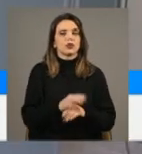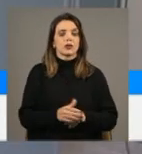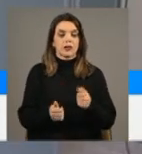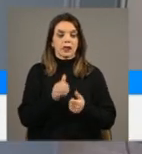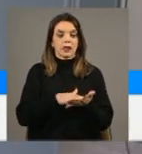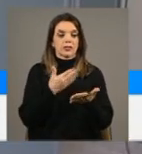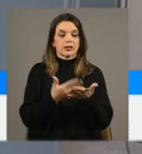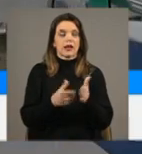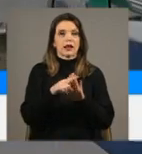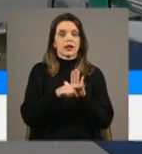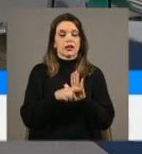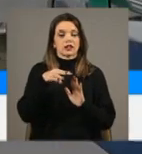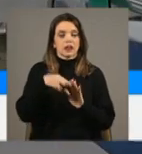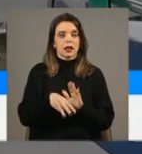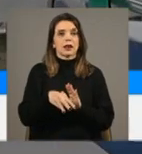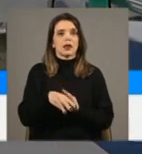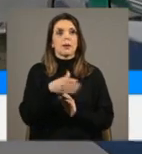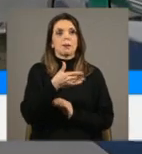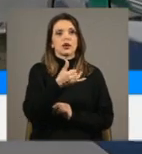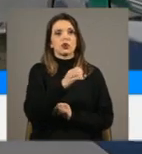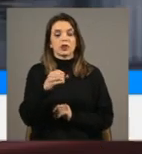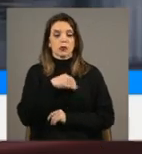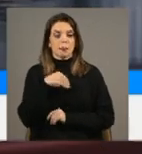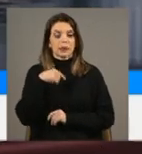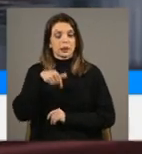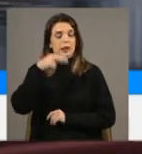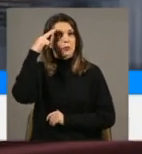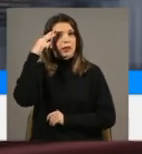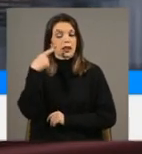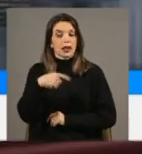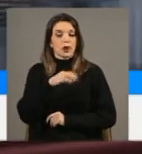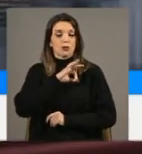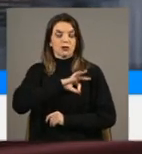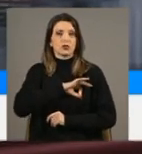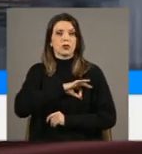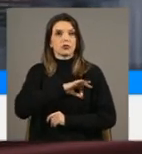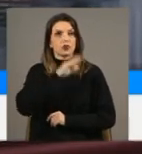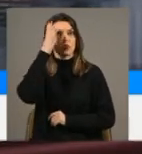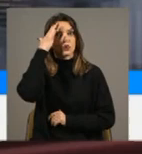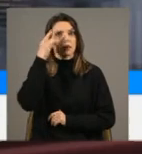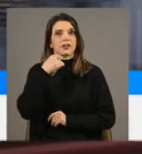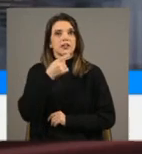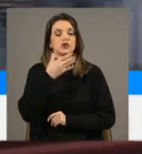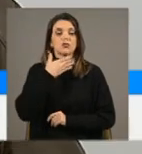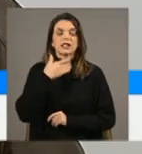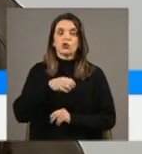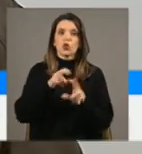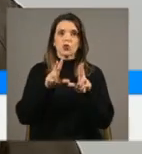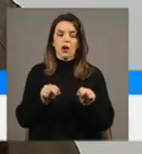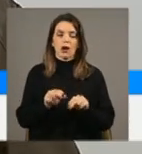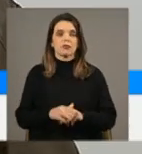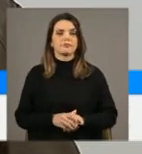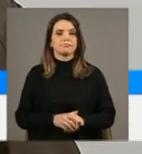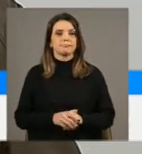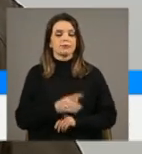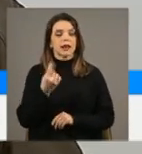que contabiliza cerca de 1.200 médicos na região, número de profissionais que diz nunca é suficiente. E nós devemos